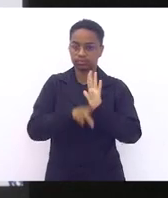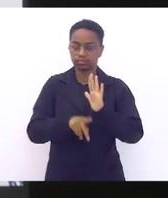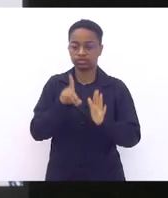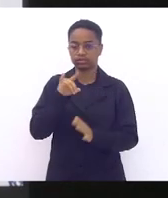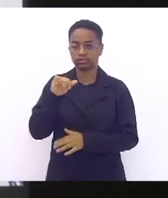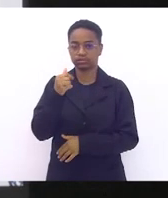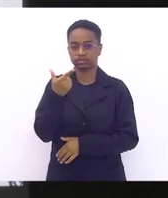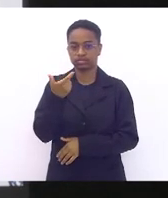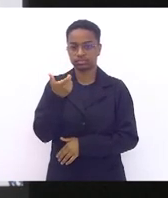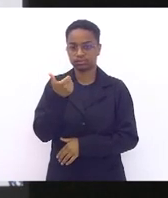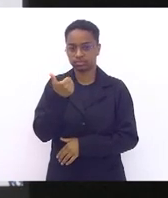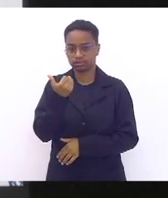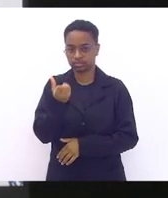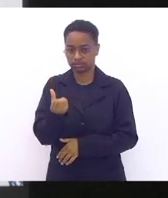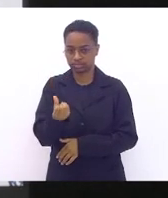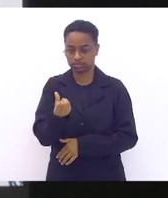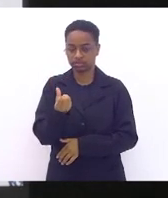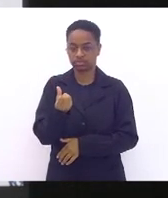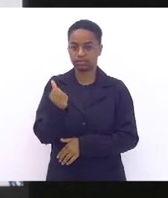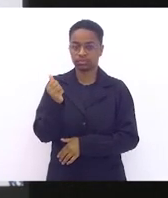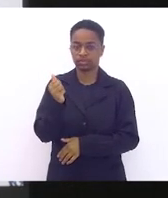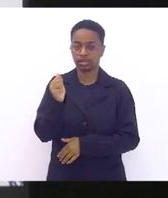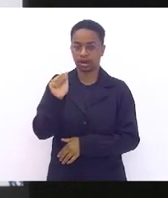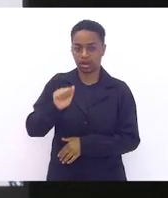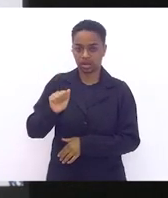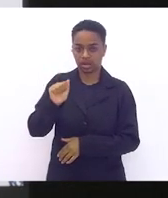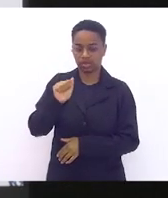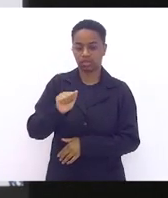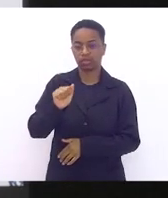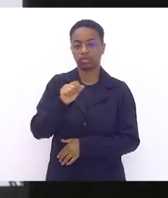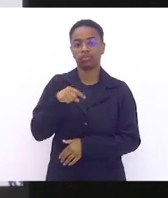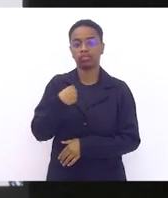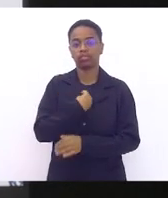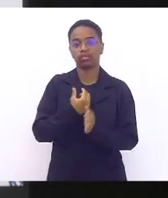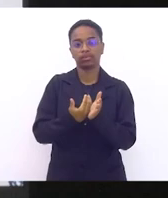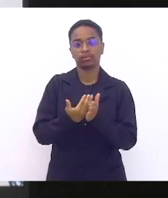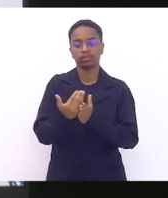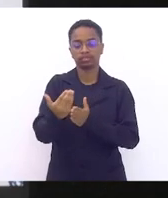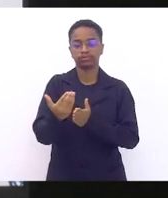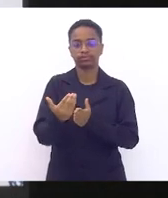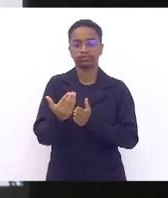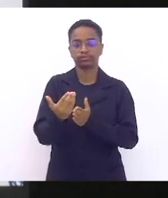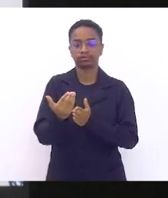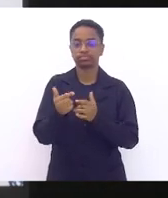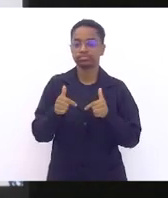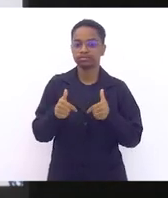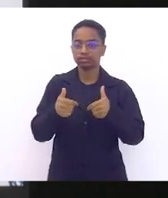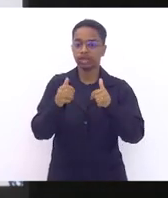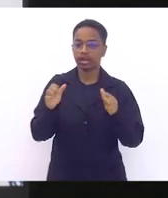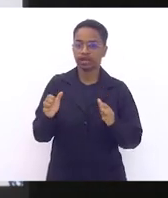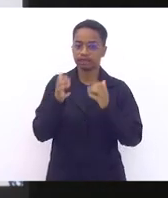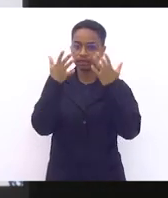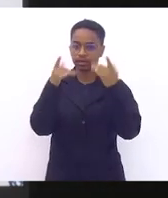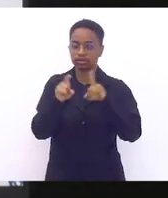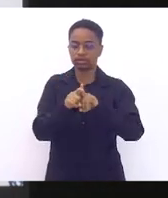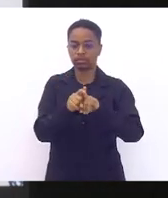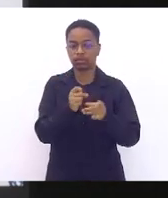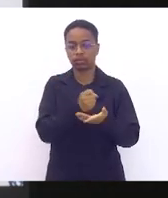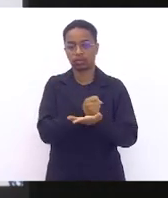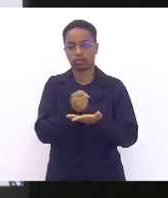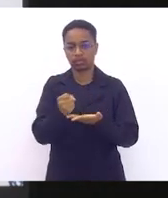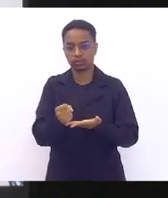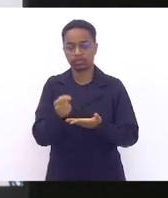16/8, foi quando nós começamos a fazer os primeiros eventos, as primeiras contratações